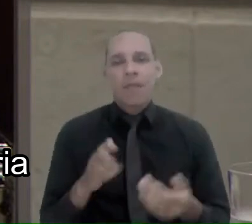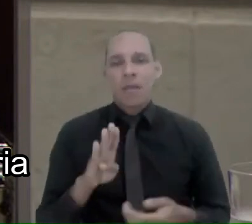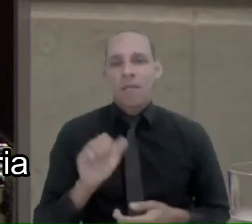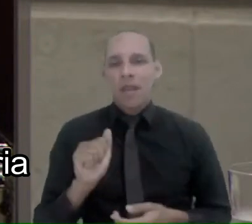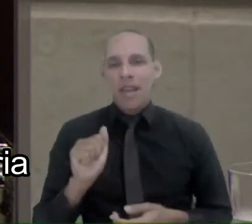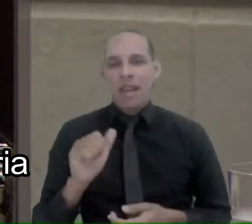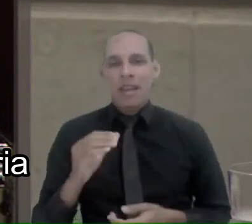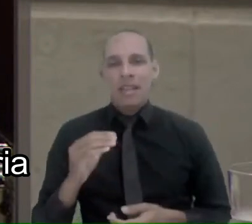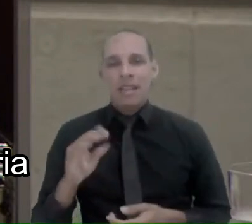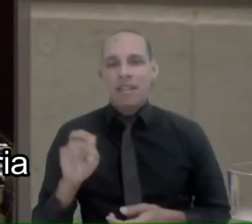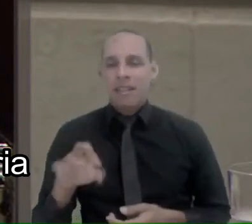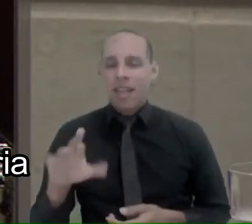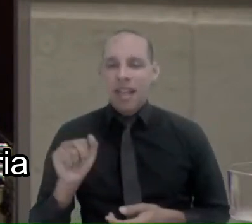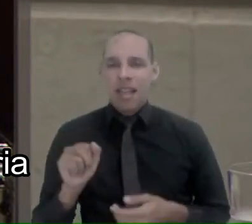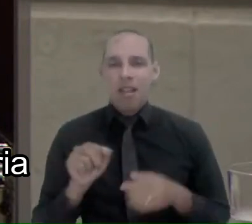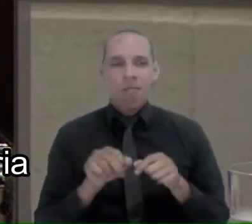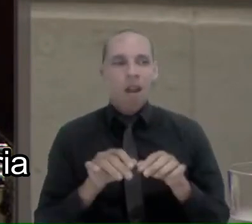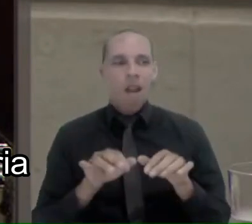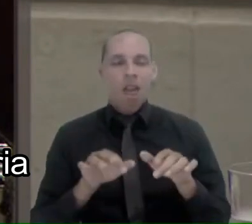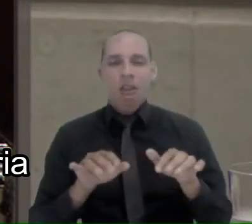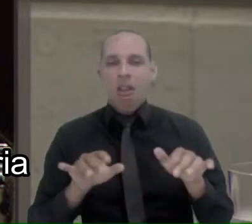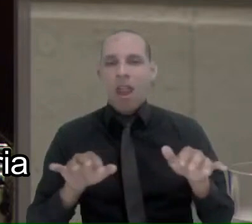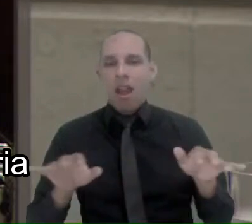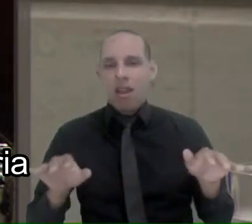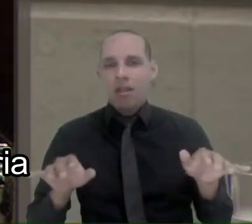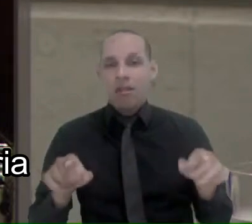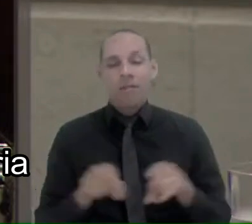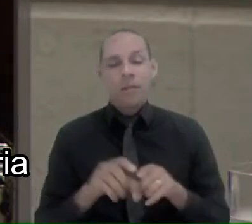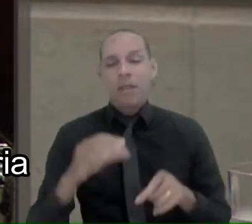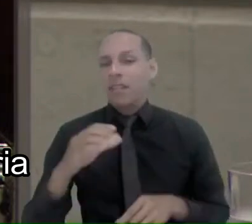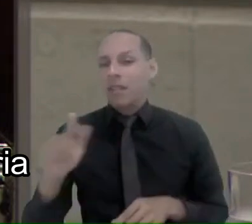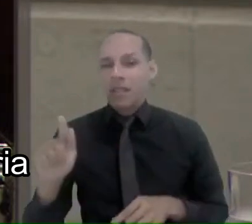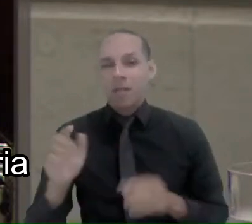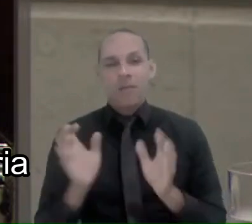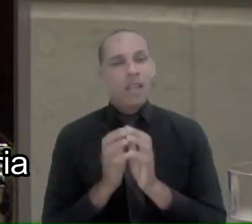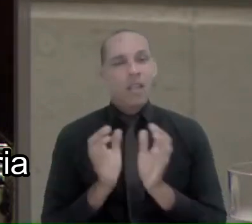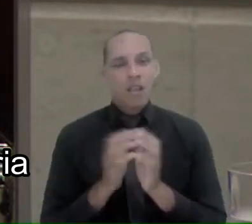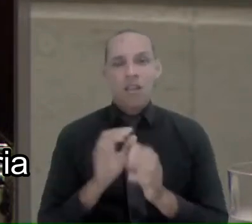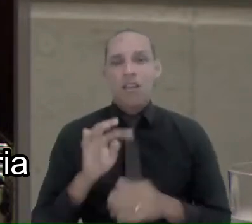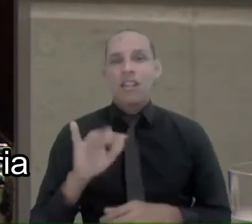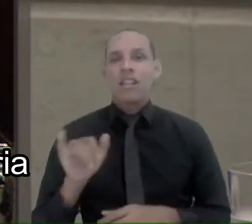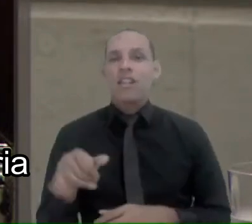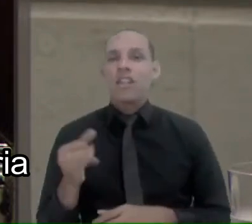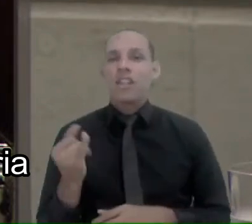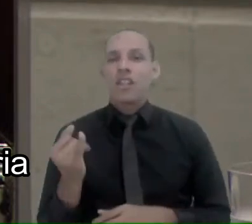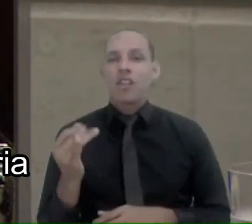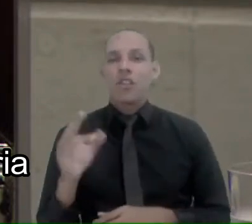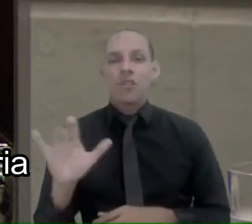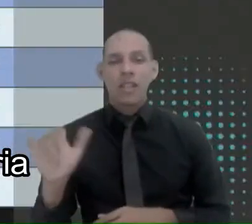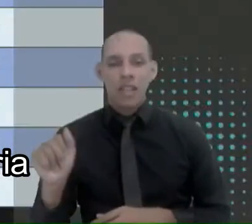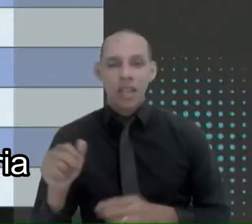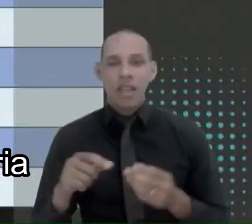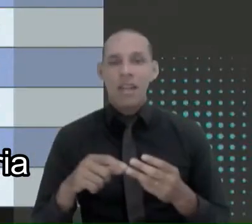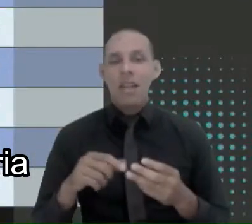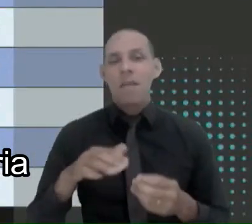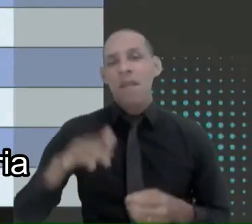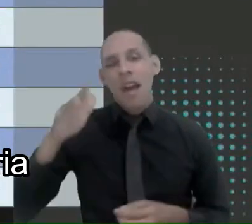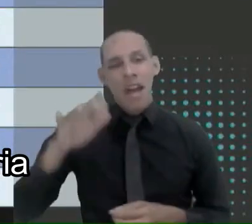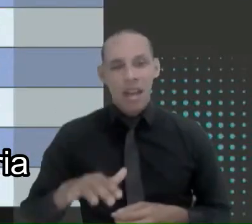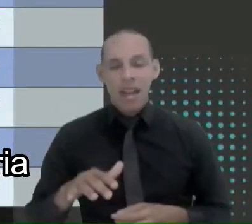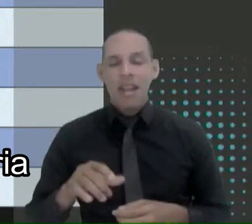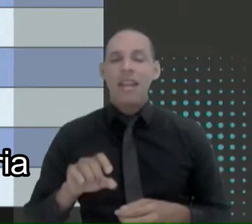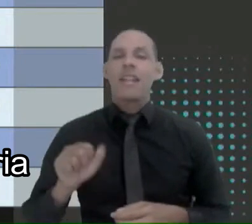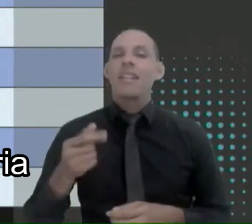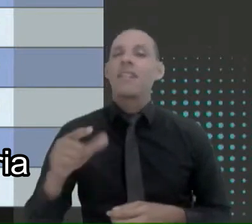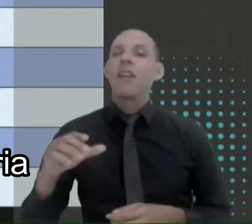nossos grandes aglomerados. Mas aí tem a região de Campo Grande, Santa Cruz, Tijuca e Maré se invertendo, mas São Cristóvão, Realengo,